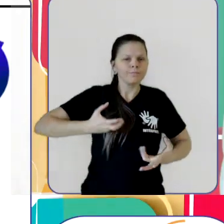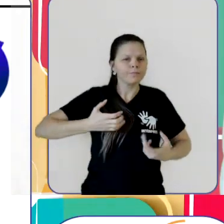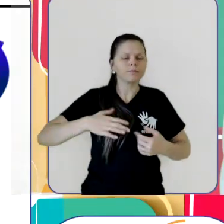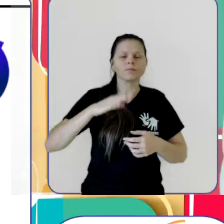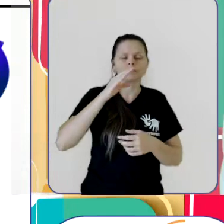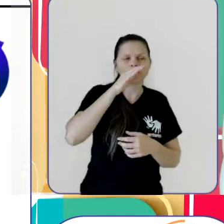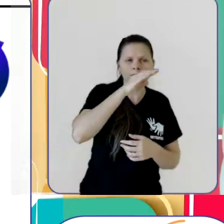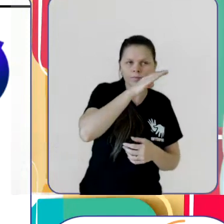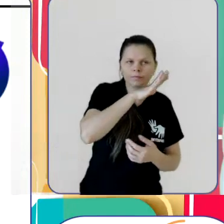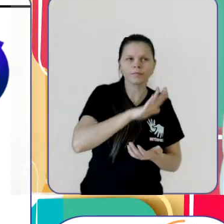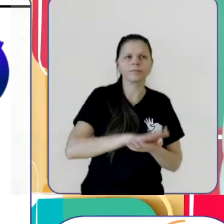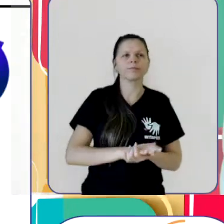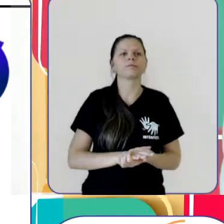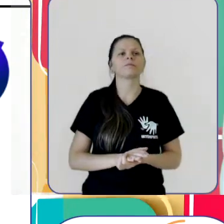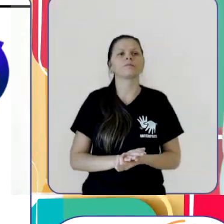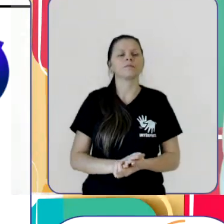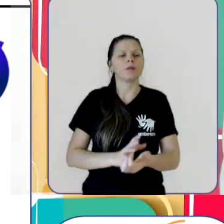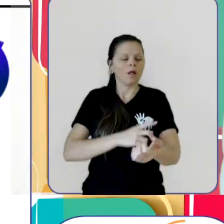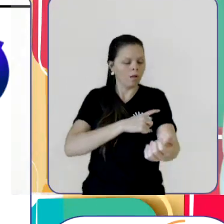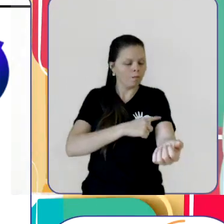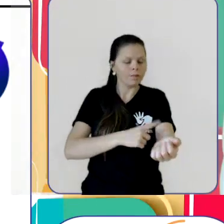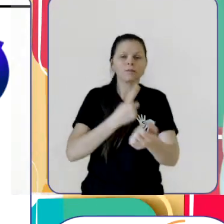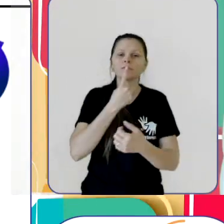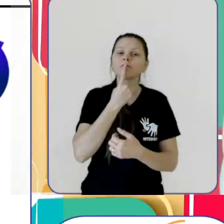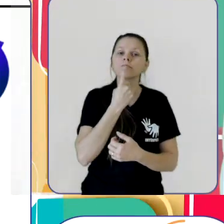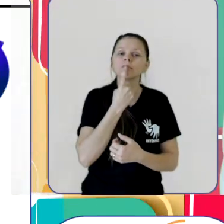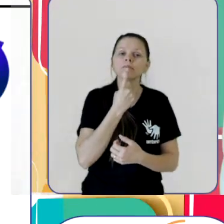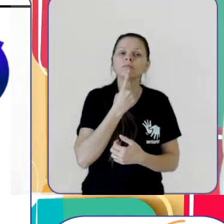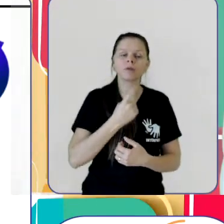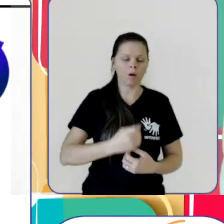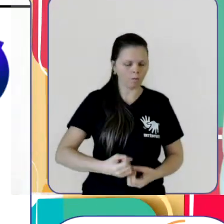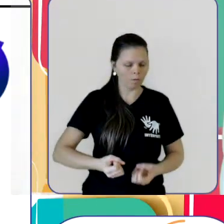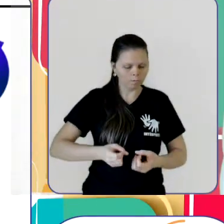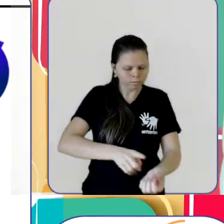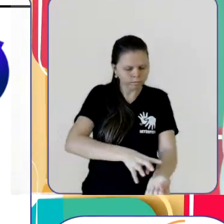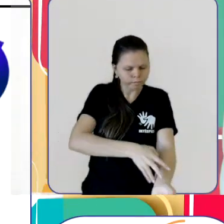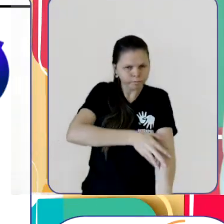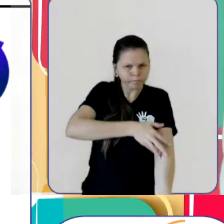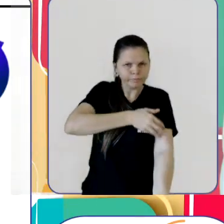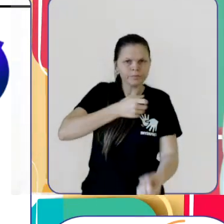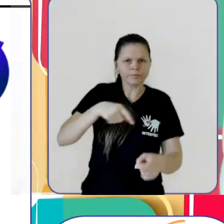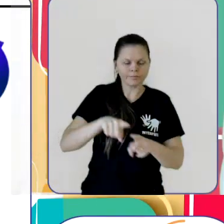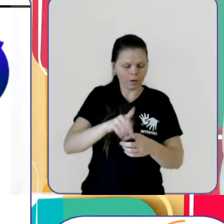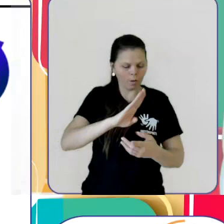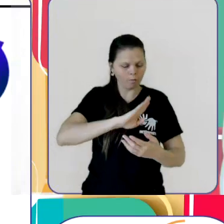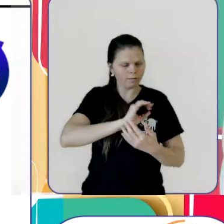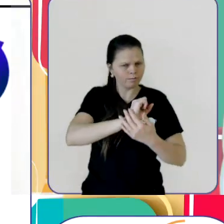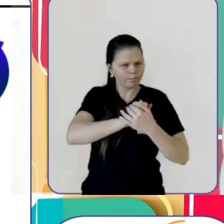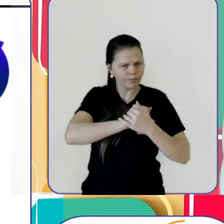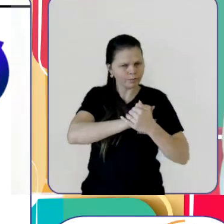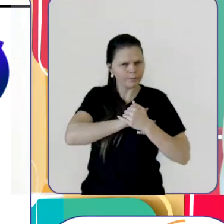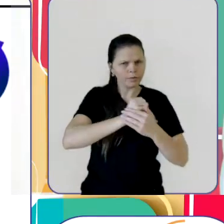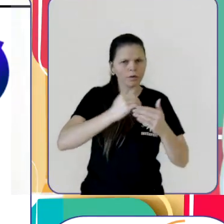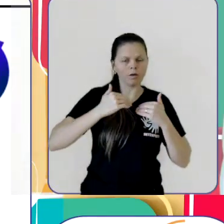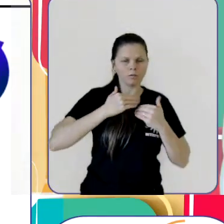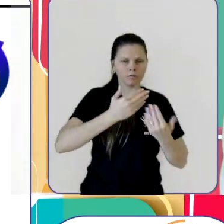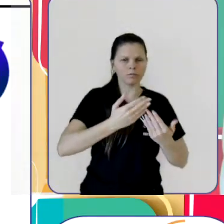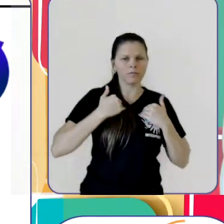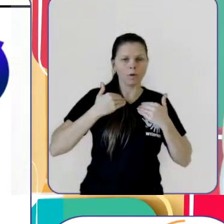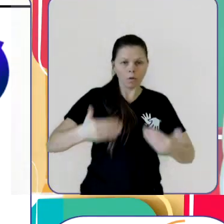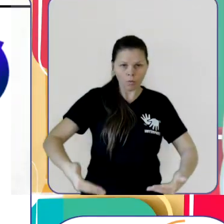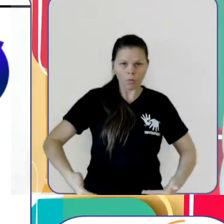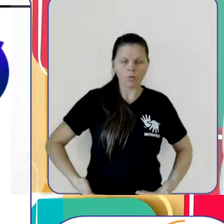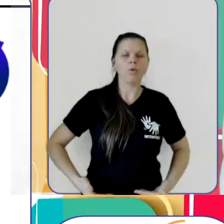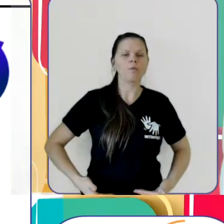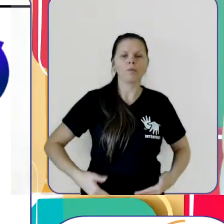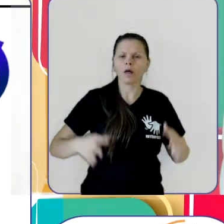homeotermos, pressão sanguínea, batimentos do coração, além de conferir a forma do corpo. Então, são os nossos músculos